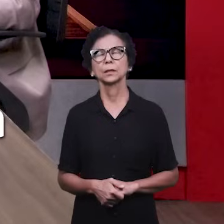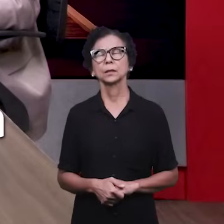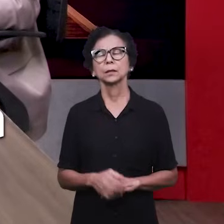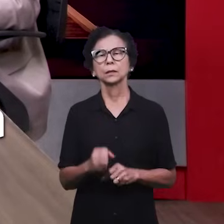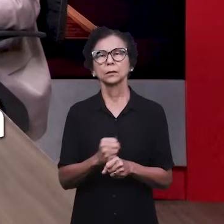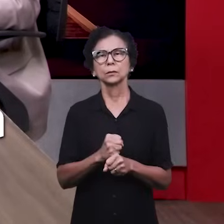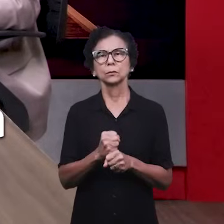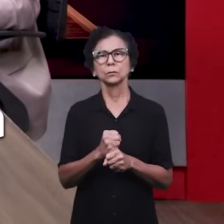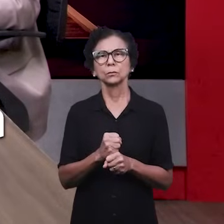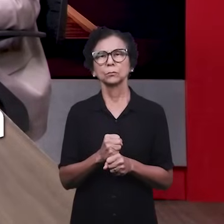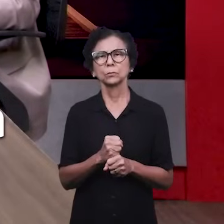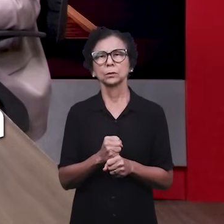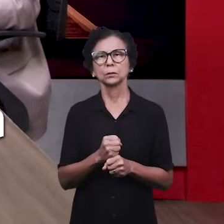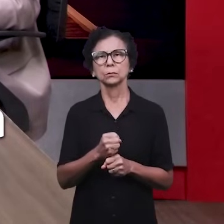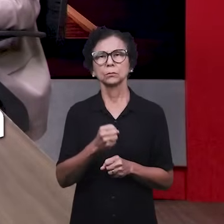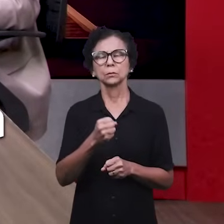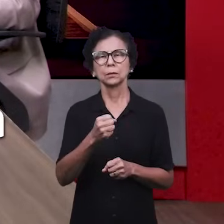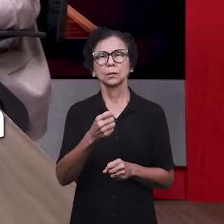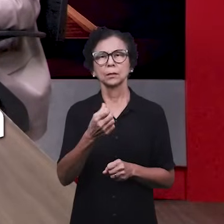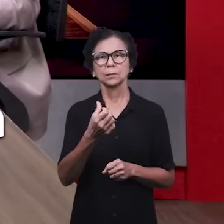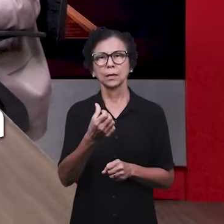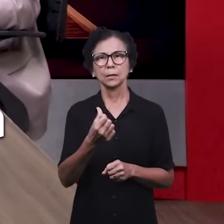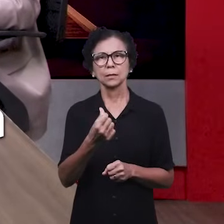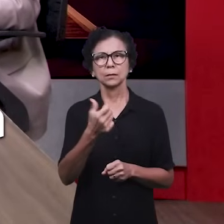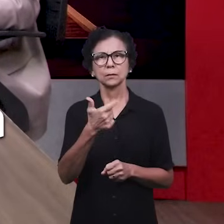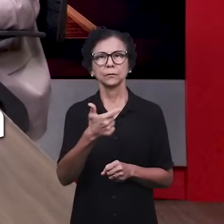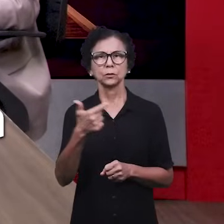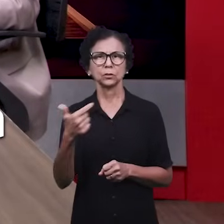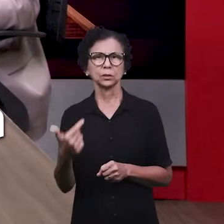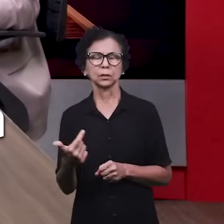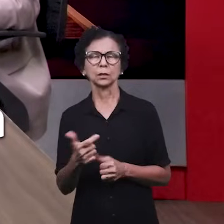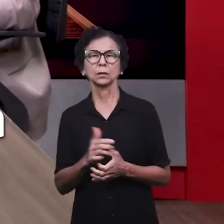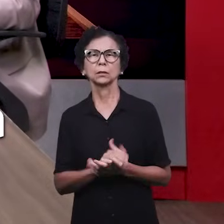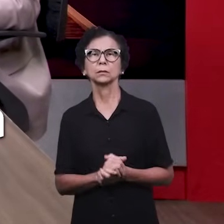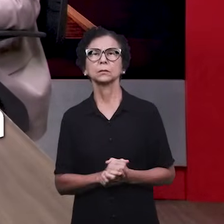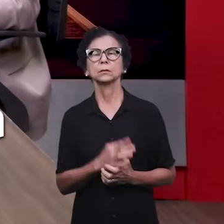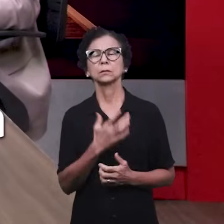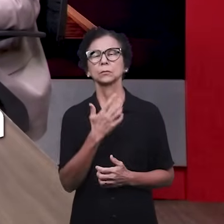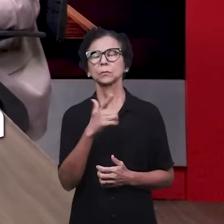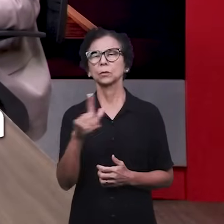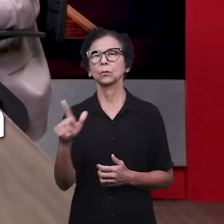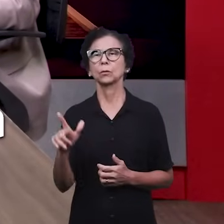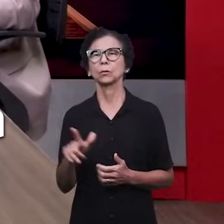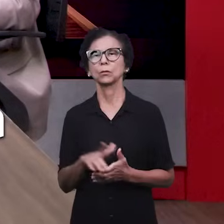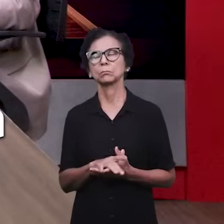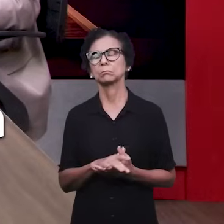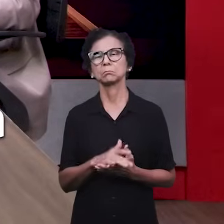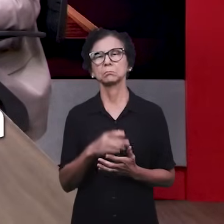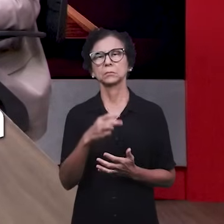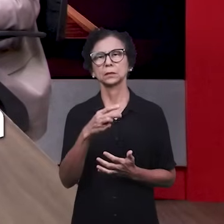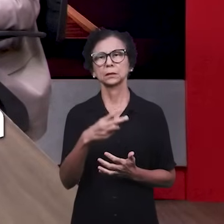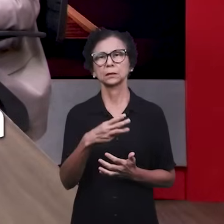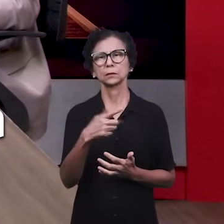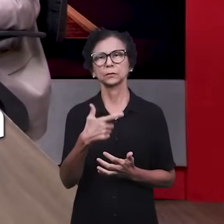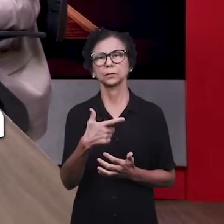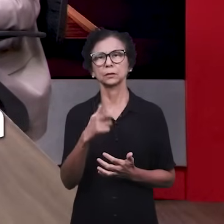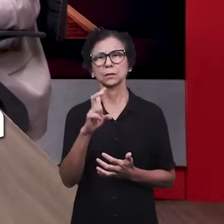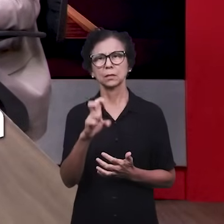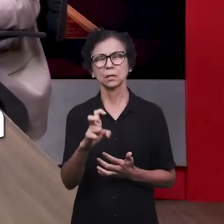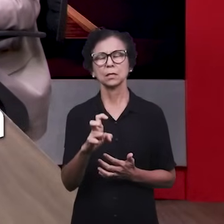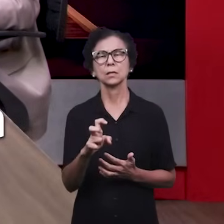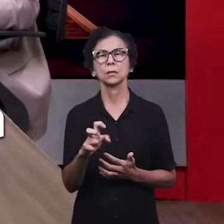época, no ano de 622, mais ou menos, surgiu o islamismo. Além dos dogmas que nós tivemos aqui, por exemplo, em 325